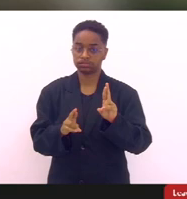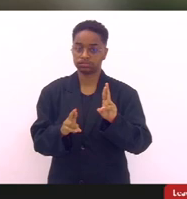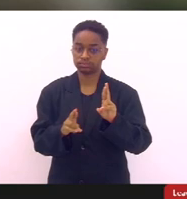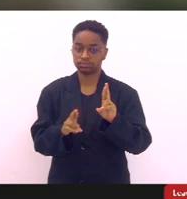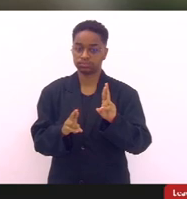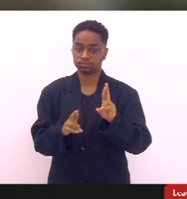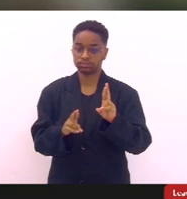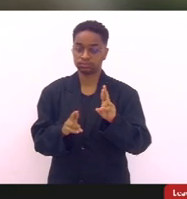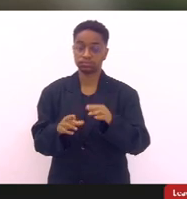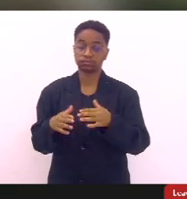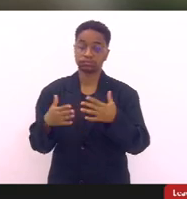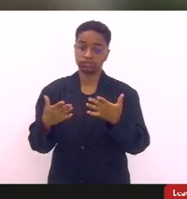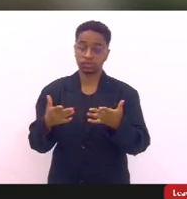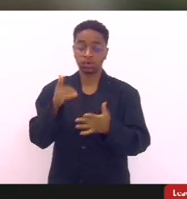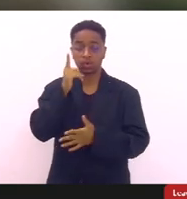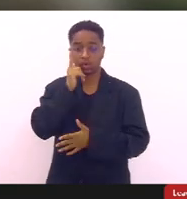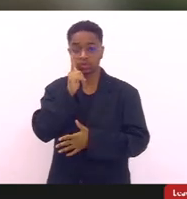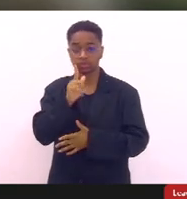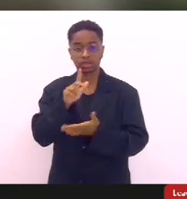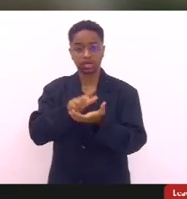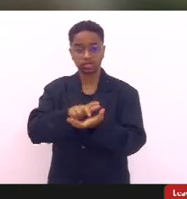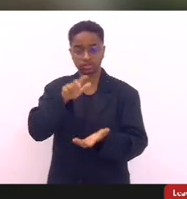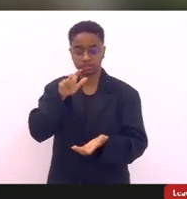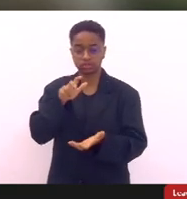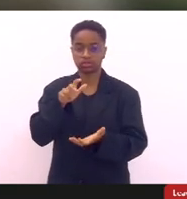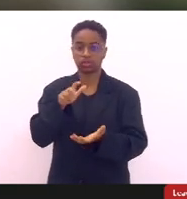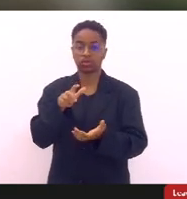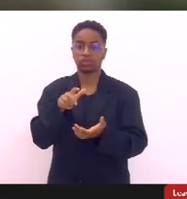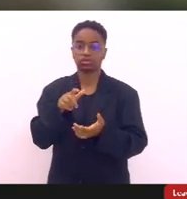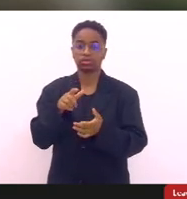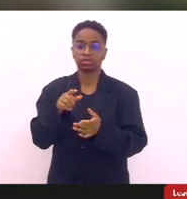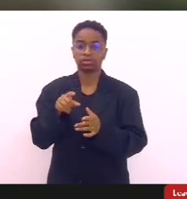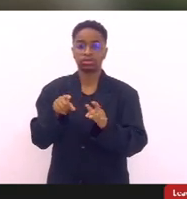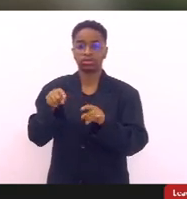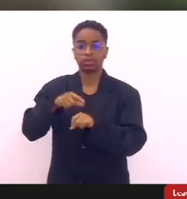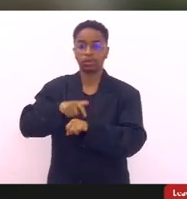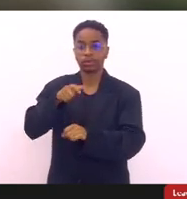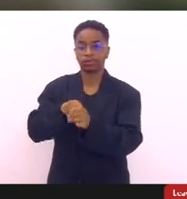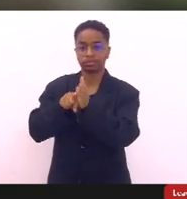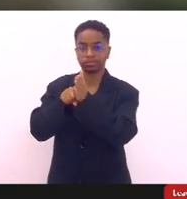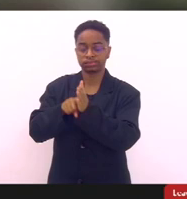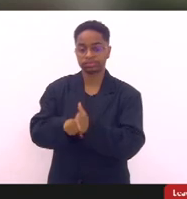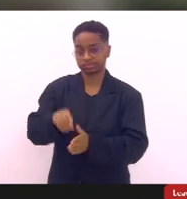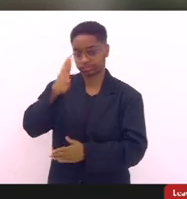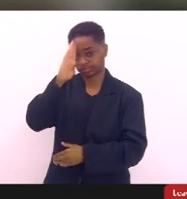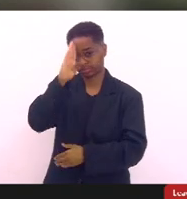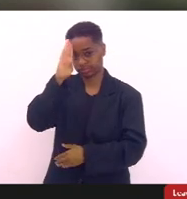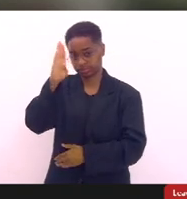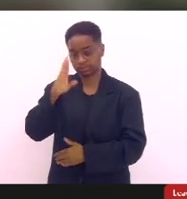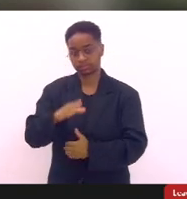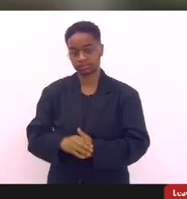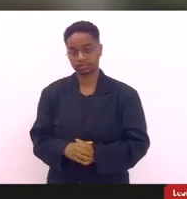em que é possível fazer um diagnóstico para essa triagem, que seria fundamental